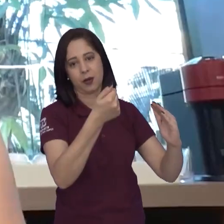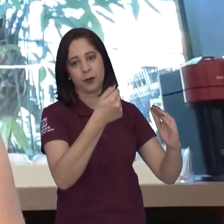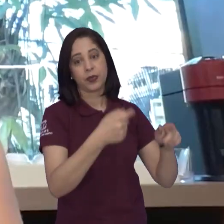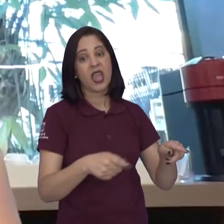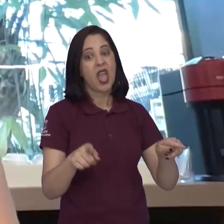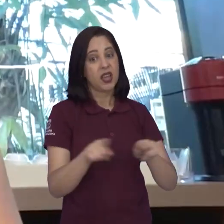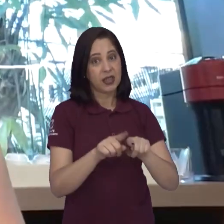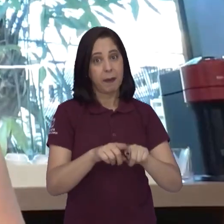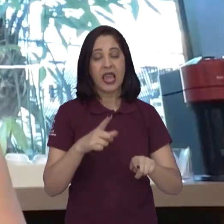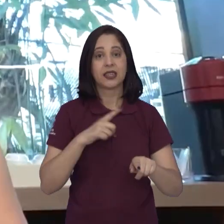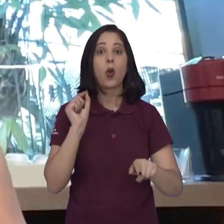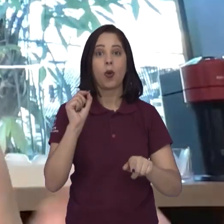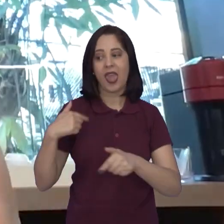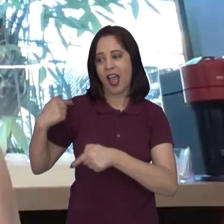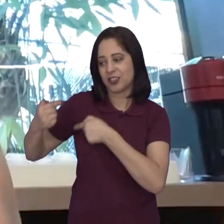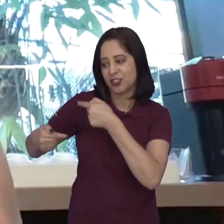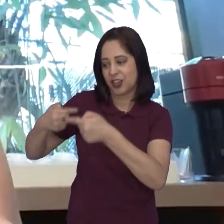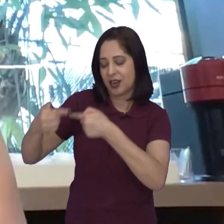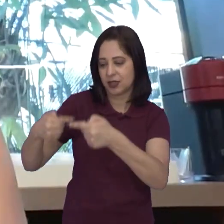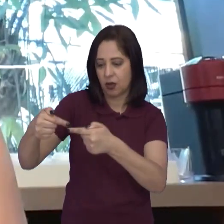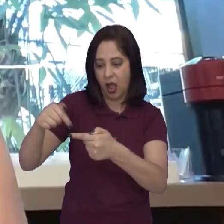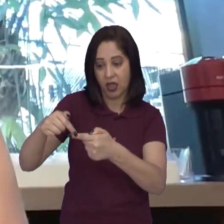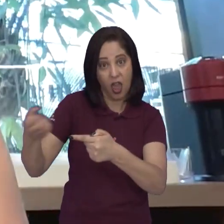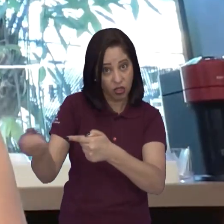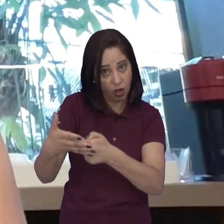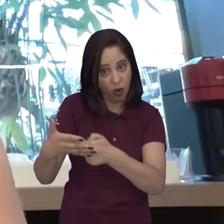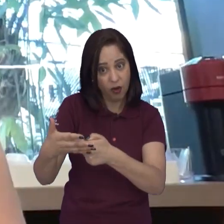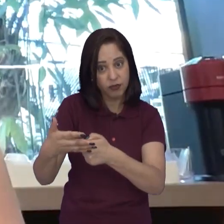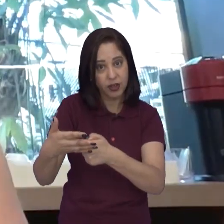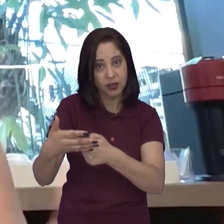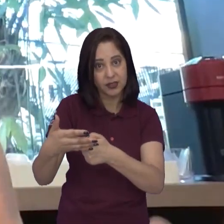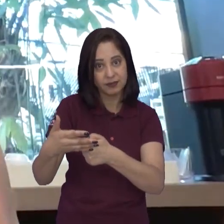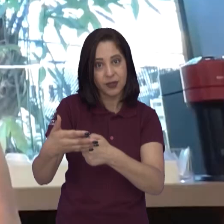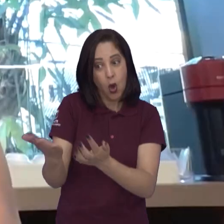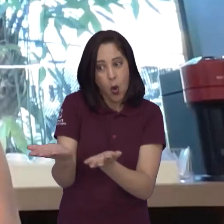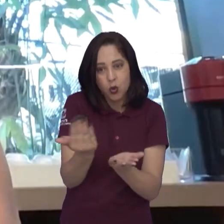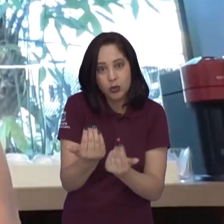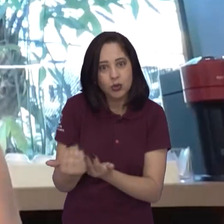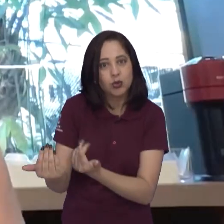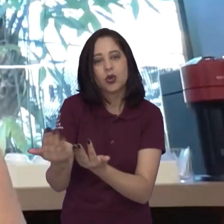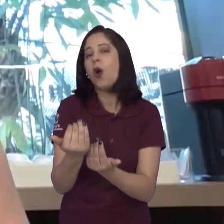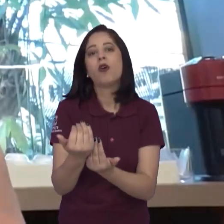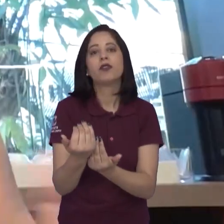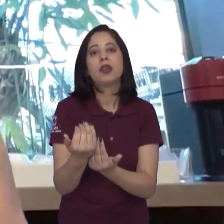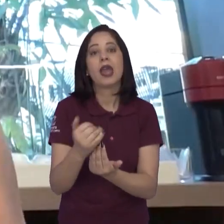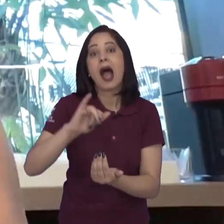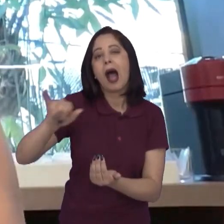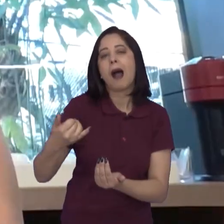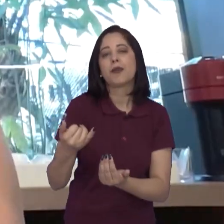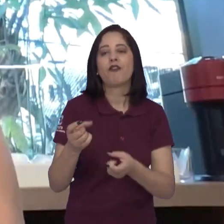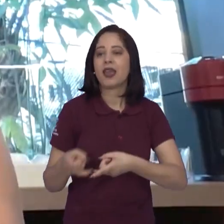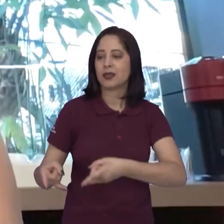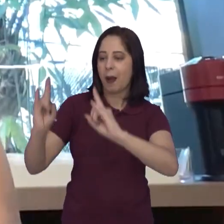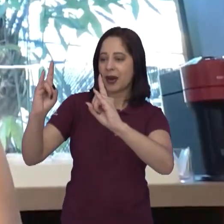dessas gerações novas, que essas gerações também vão de encontro com aquele co-living, que as pessoas estão dividindo apartamentos e até estão